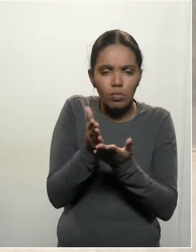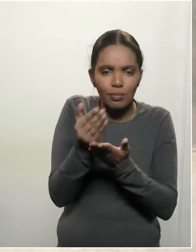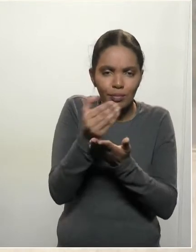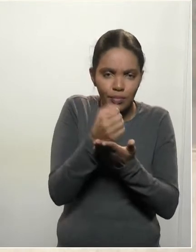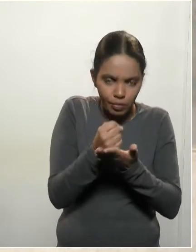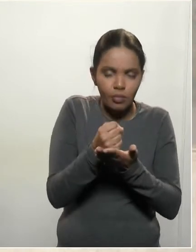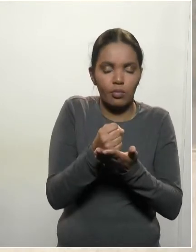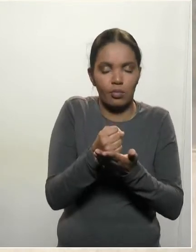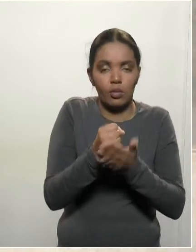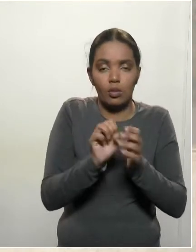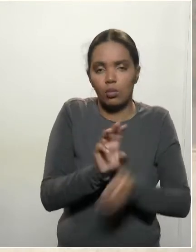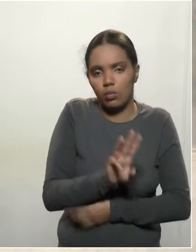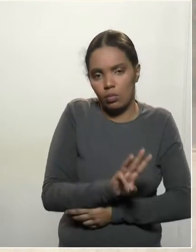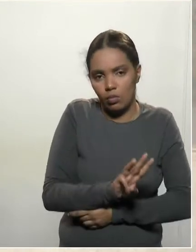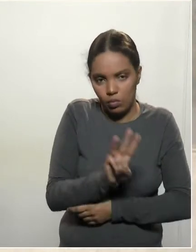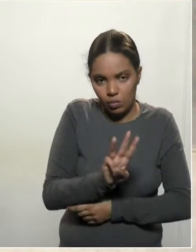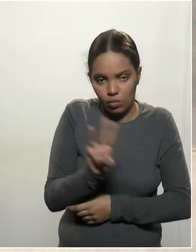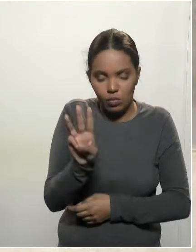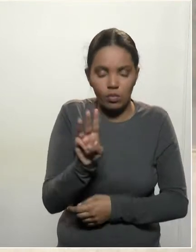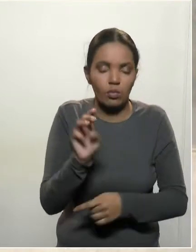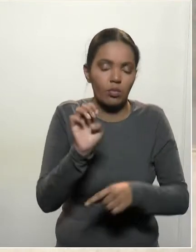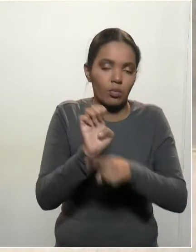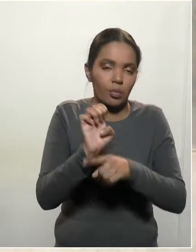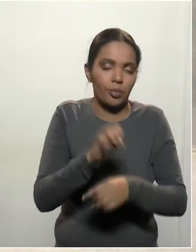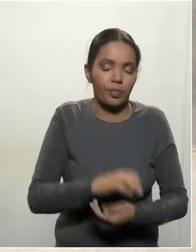epidemiológico do site da Secretaria.